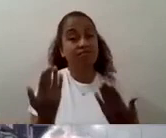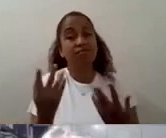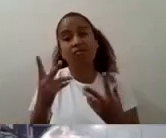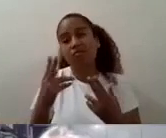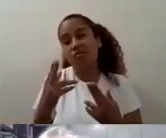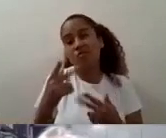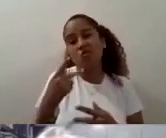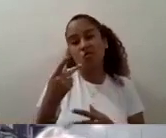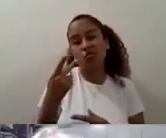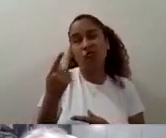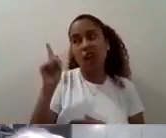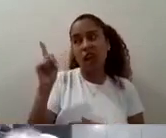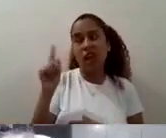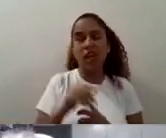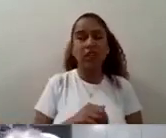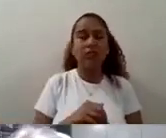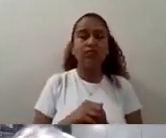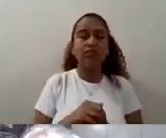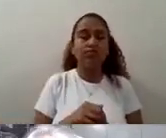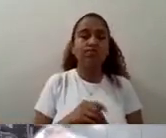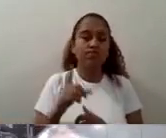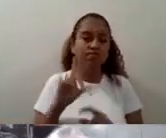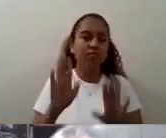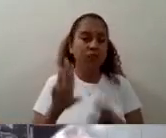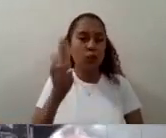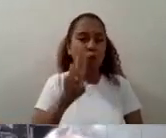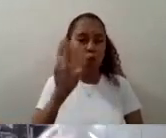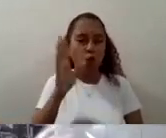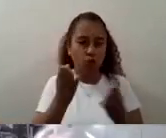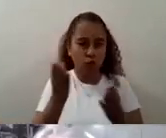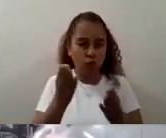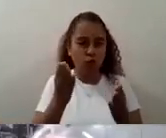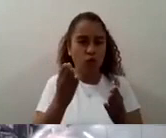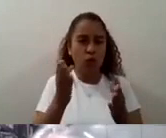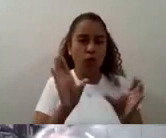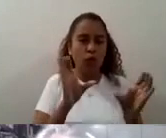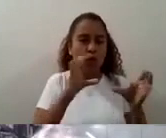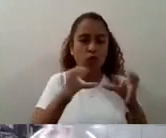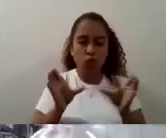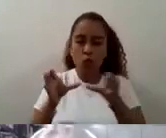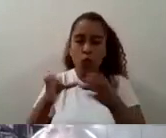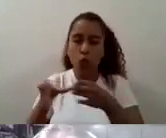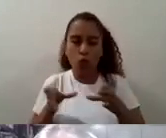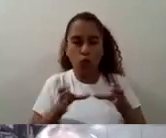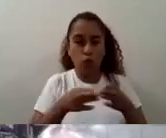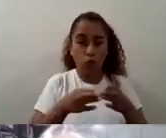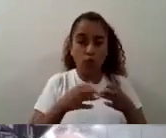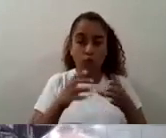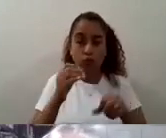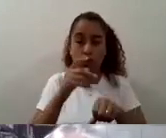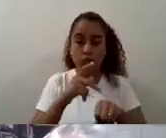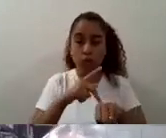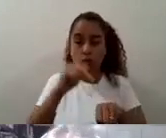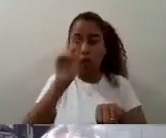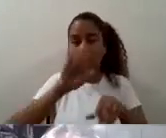diz, como é muito utilizado hoje pelos organismos ecumênicos internacionais, como o